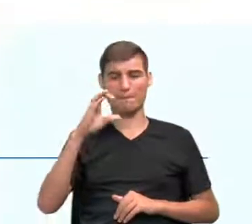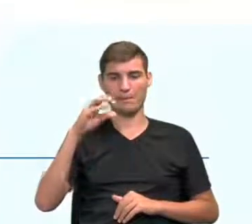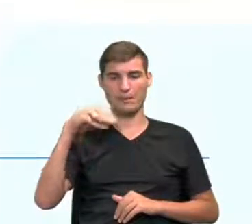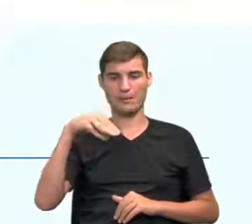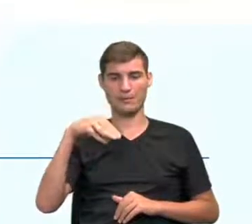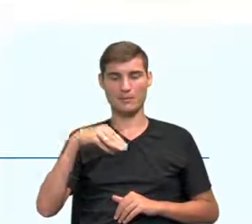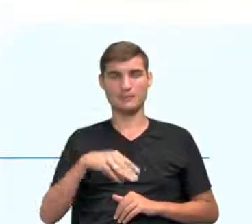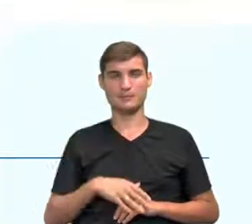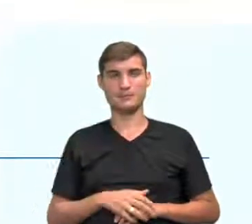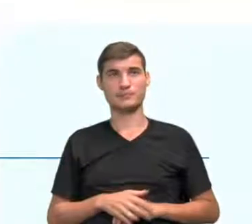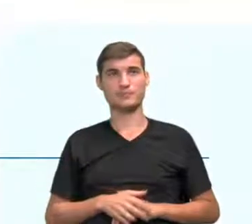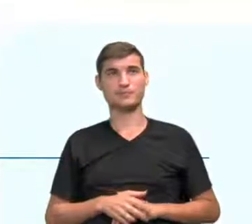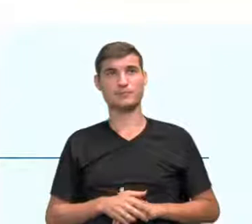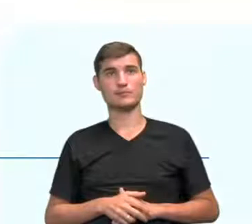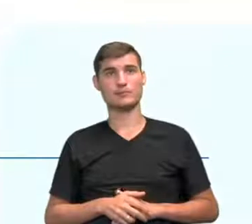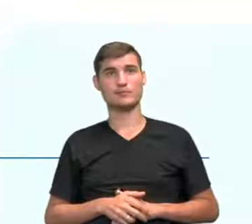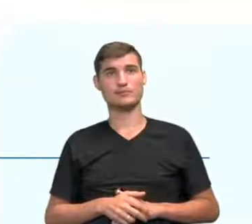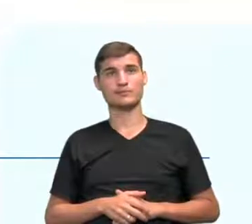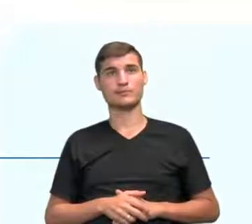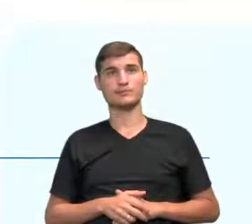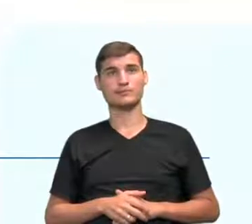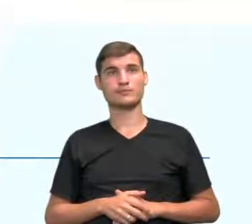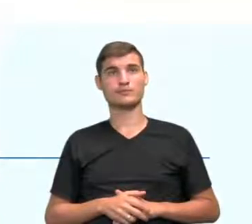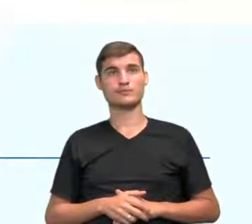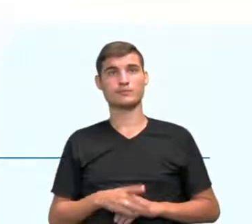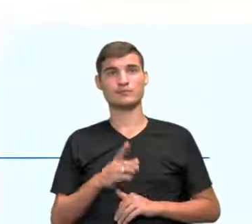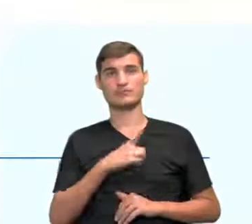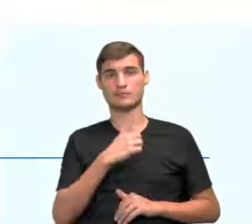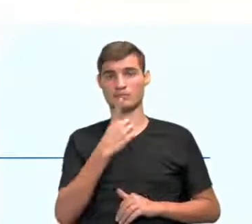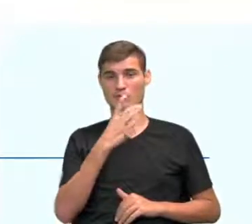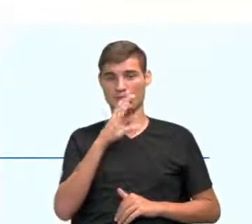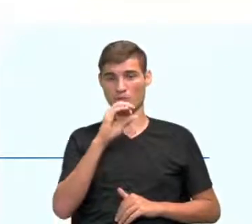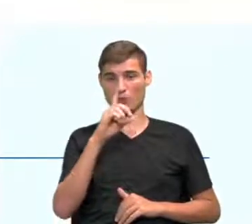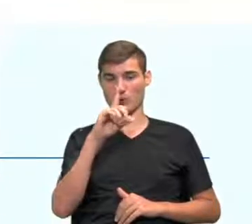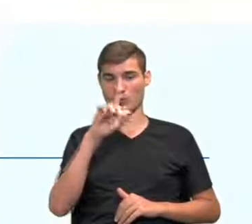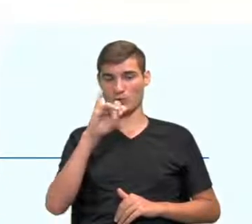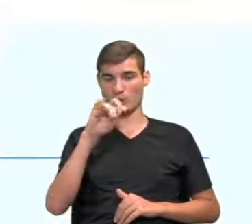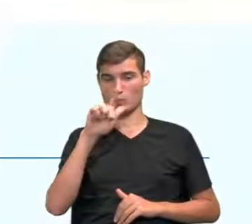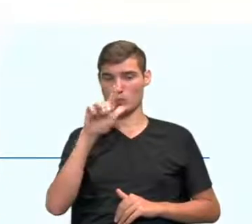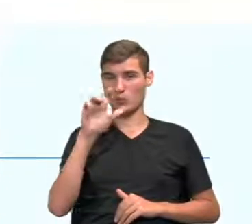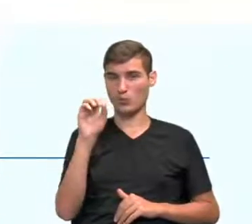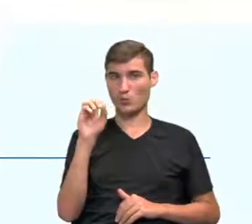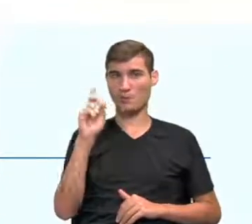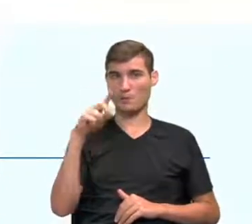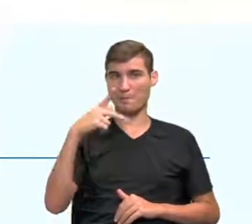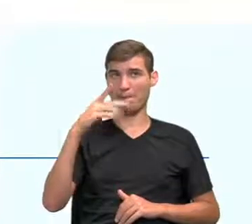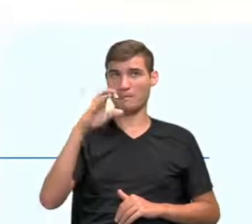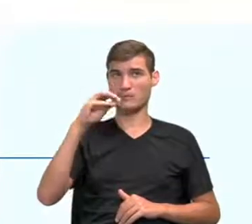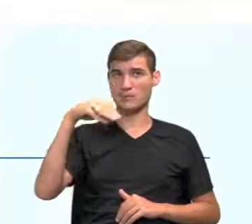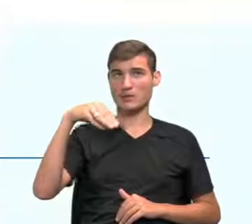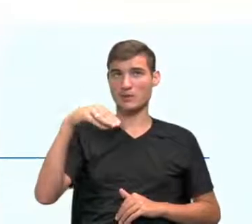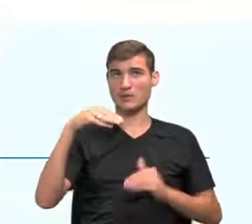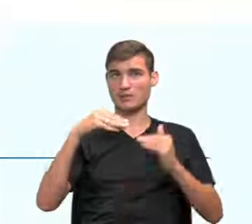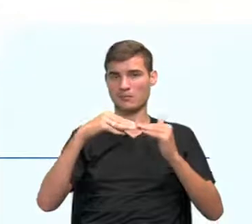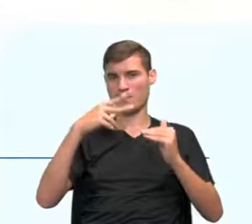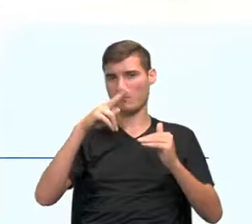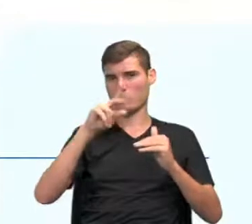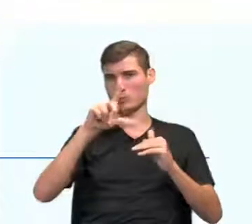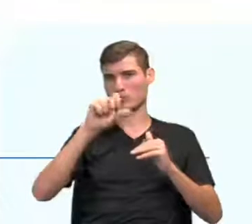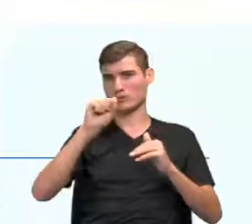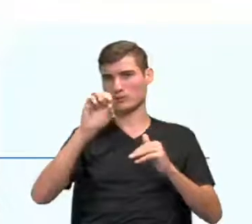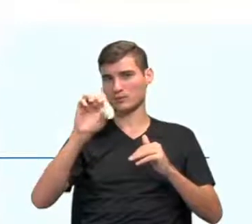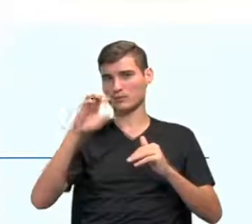PCM? Então, eu tenho um código PCM, Pulse Code